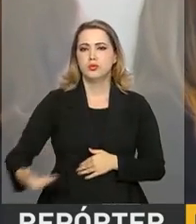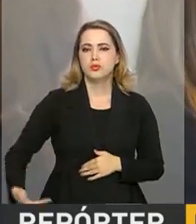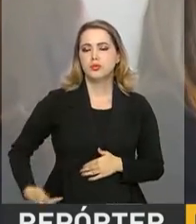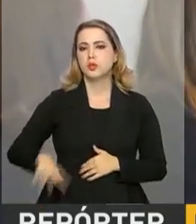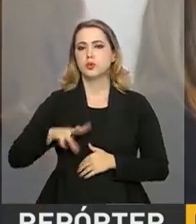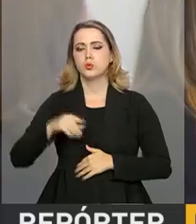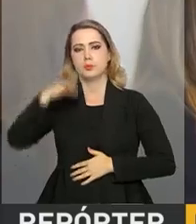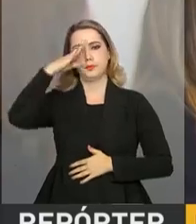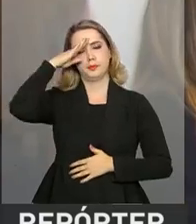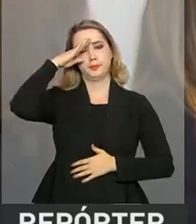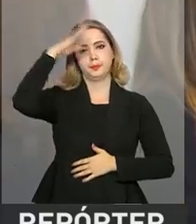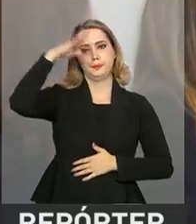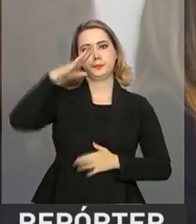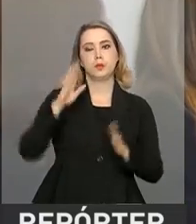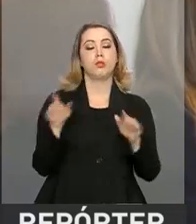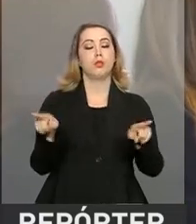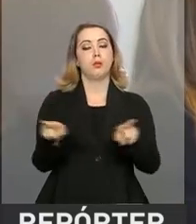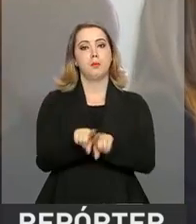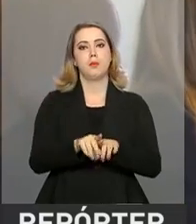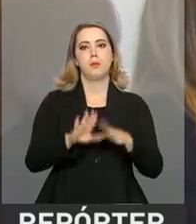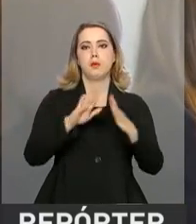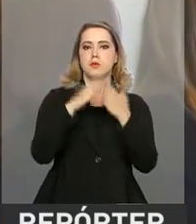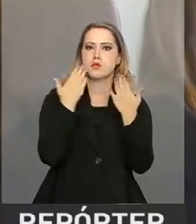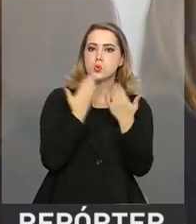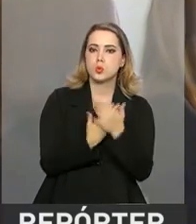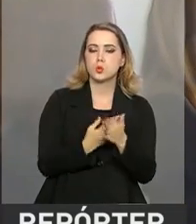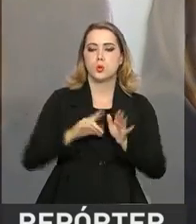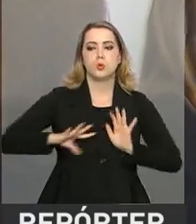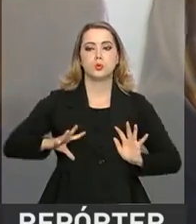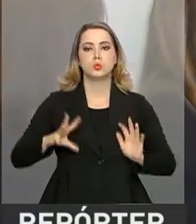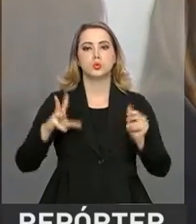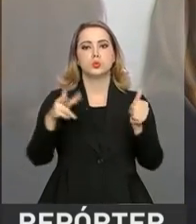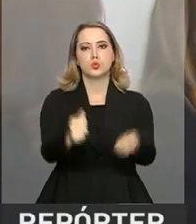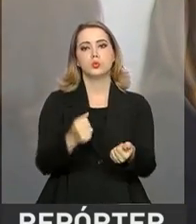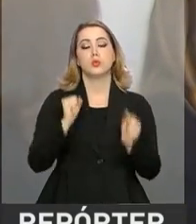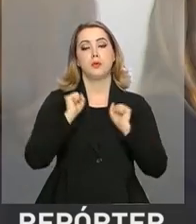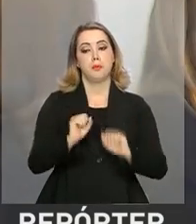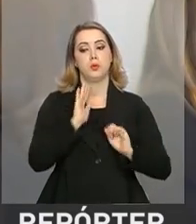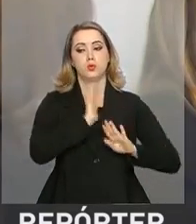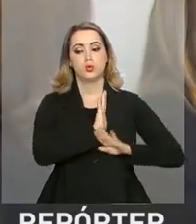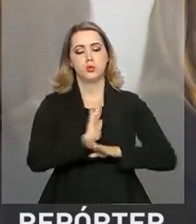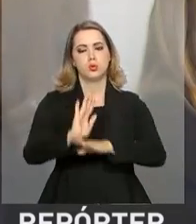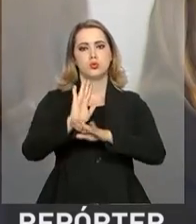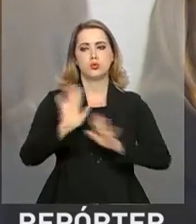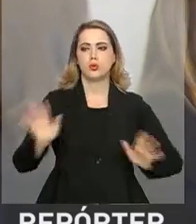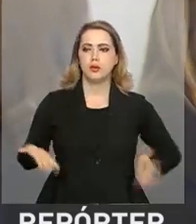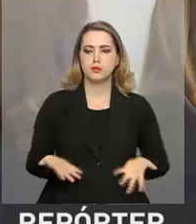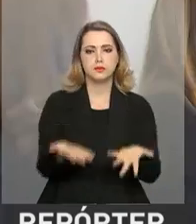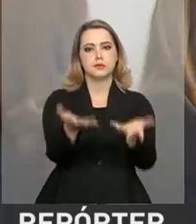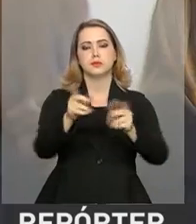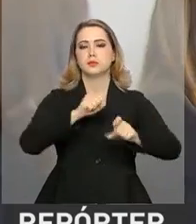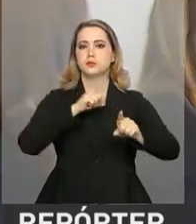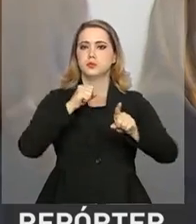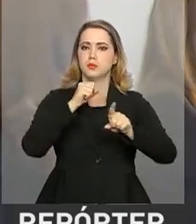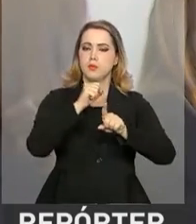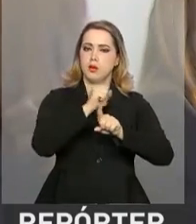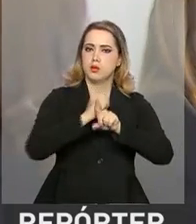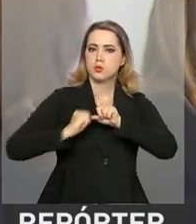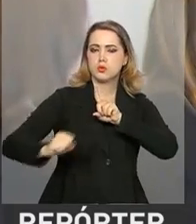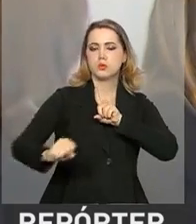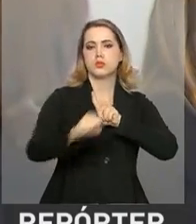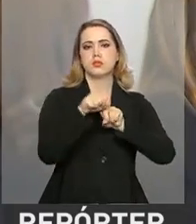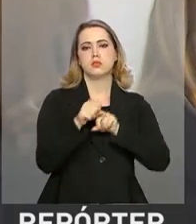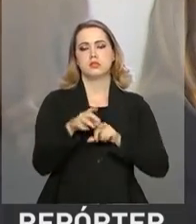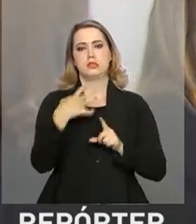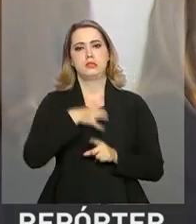forças armadas, escolas, todo o setor que possa nos ajudar a mobilizar a população, sensibilizar a população,